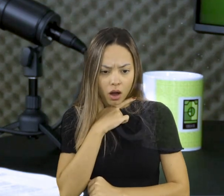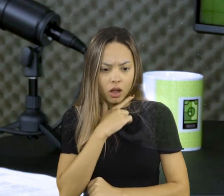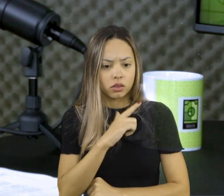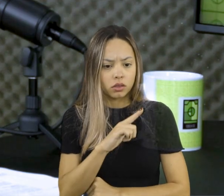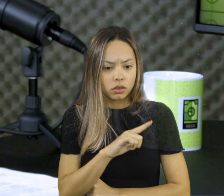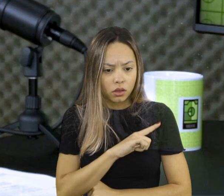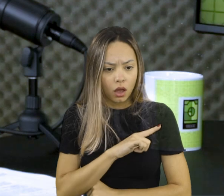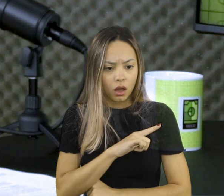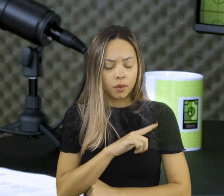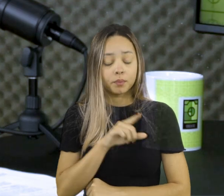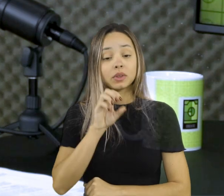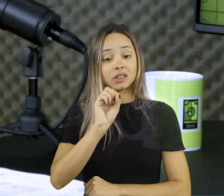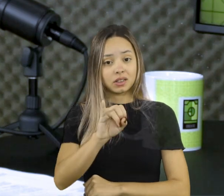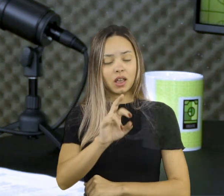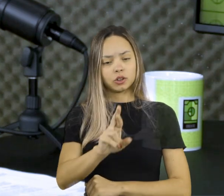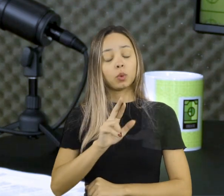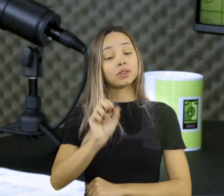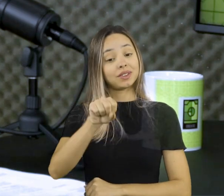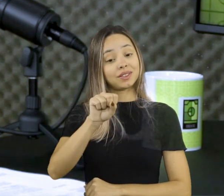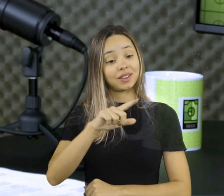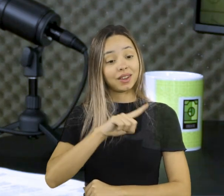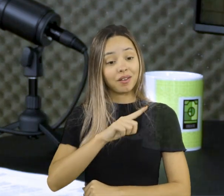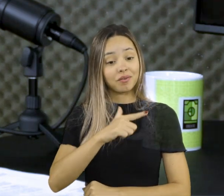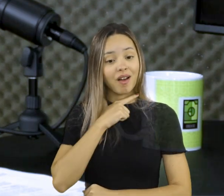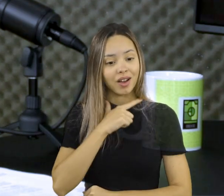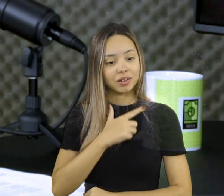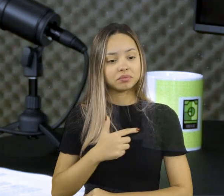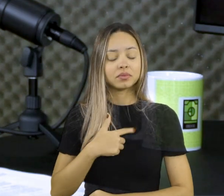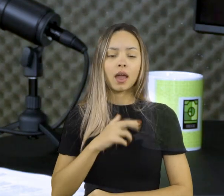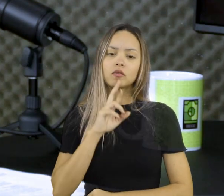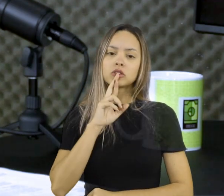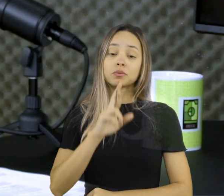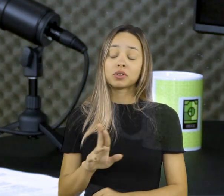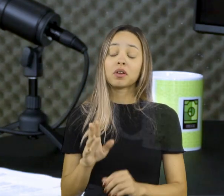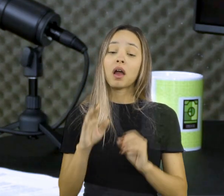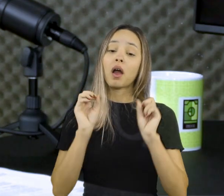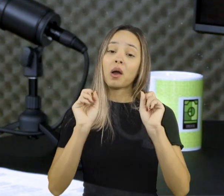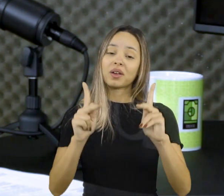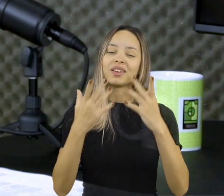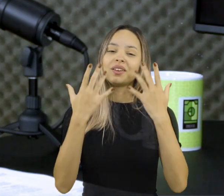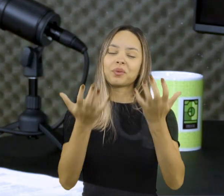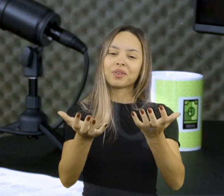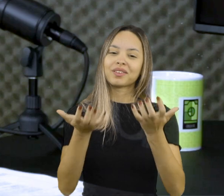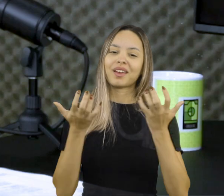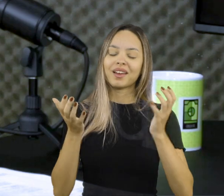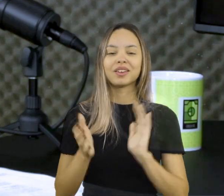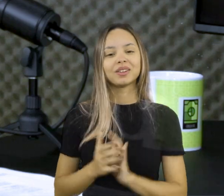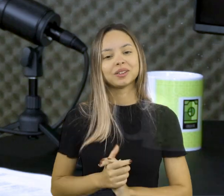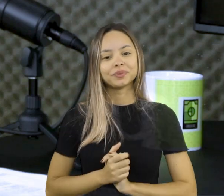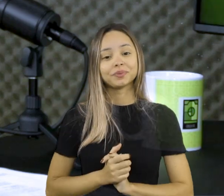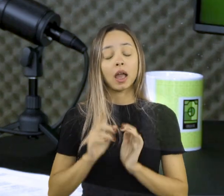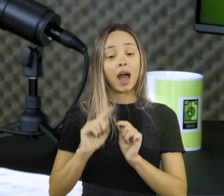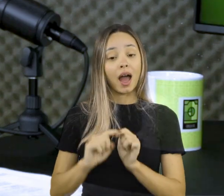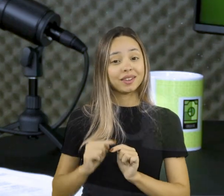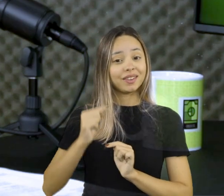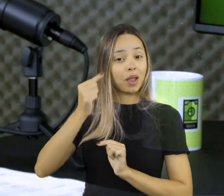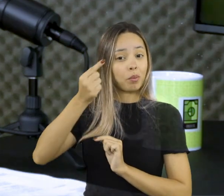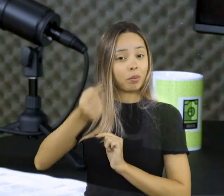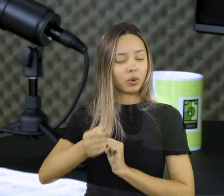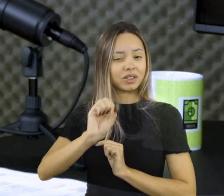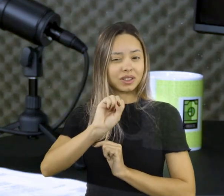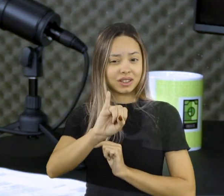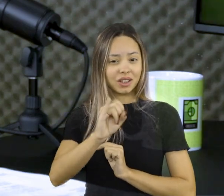para o 1º ano, pronto. Eu quero a vaga. Agora, se depois que você falou que seu filho tem deficiência, aquela vaga